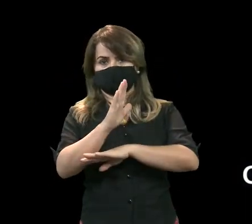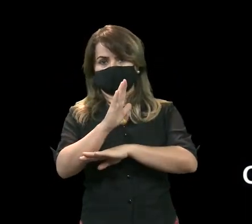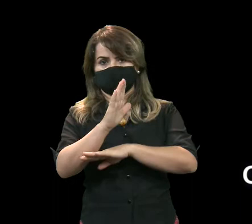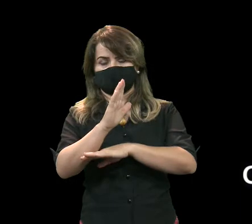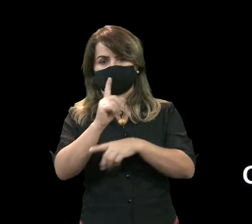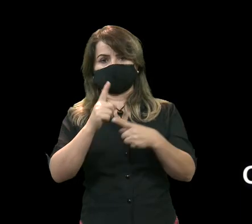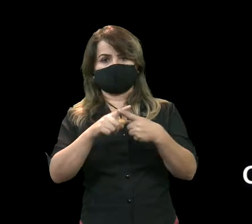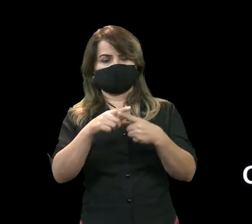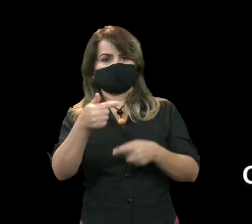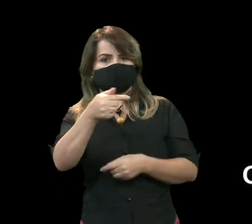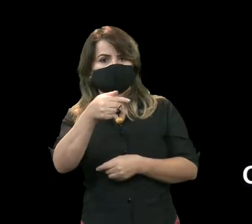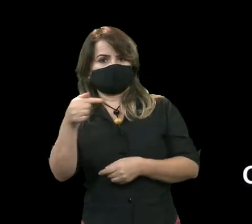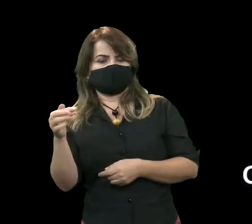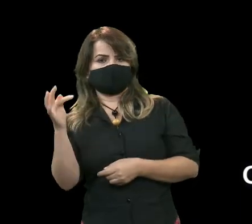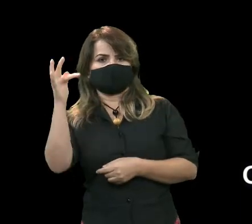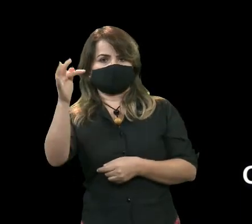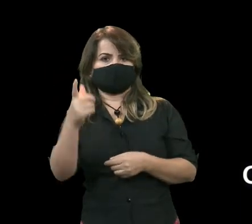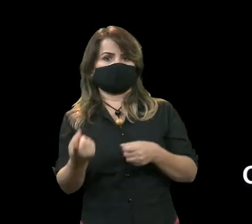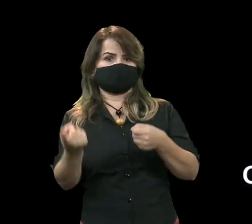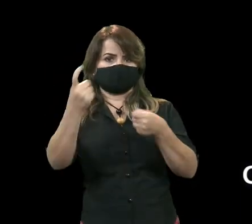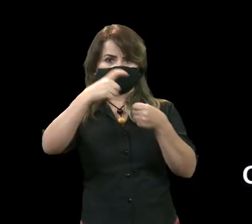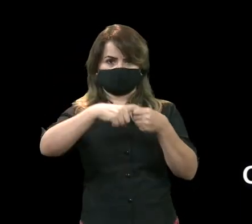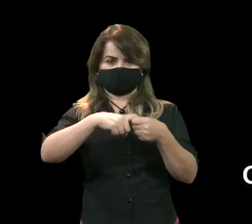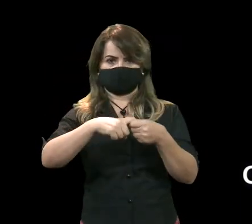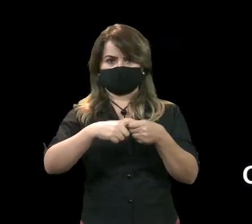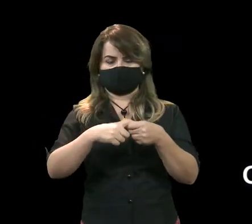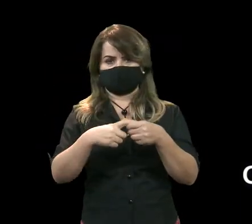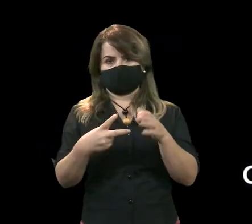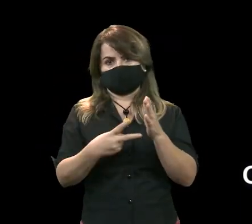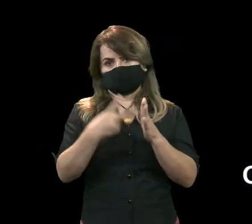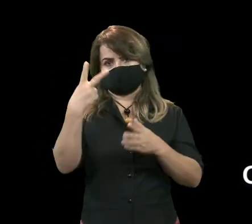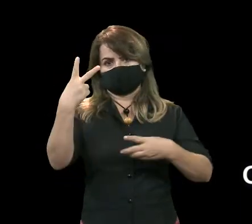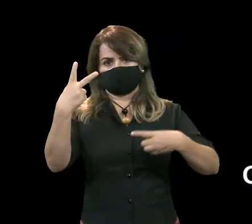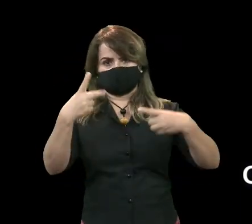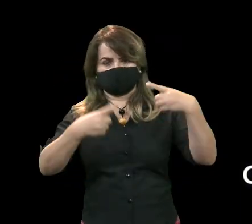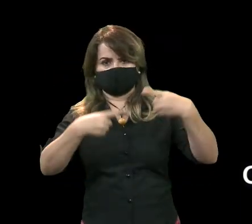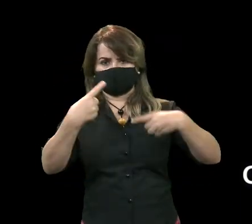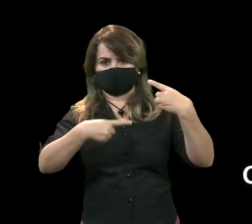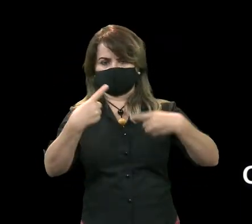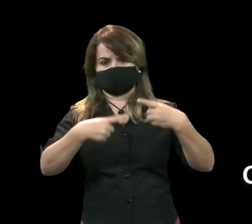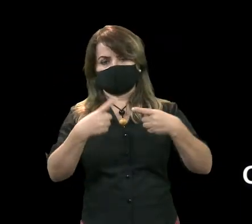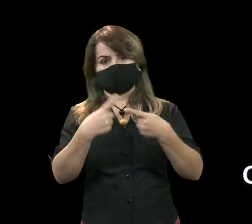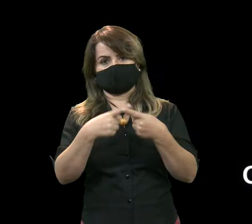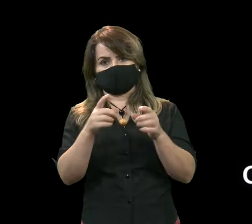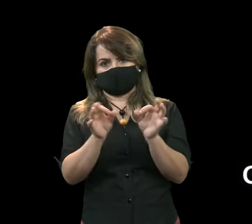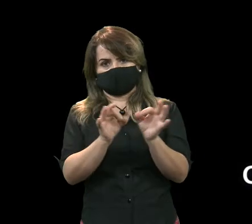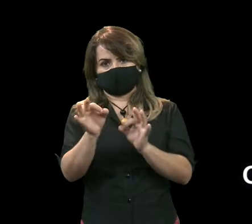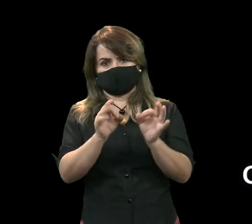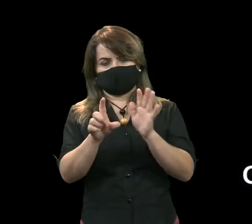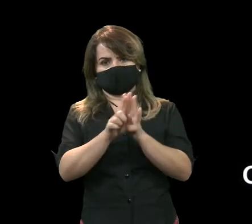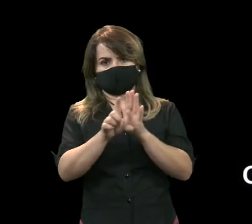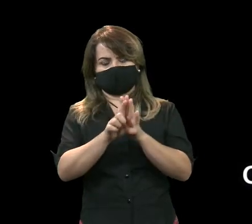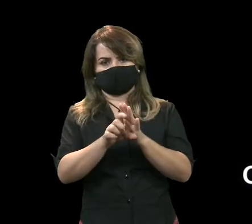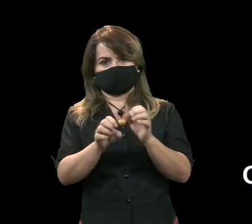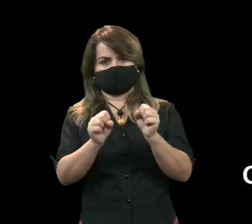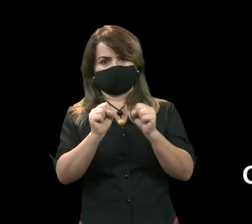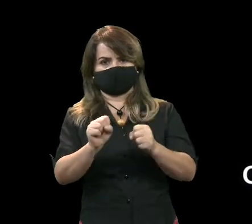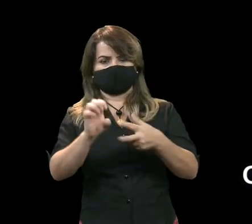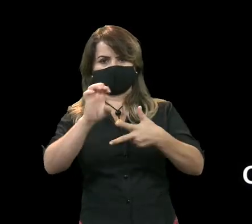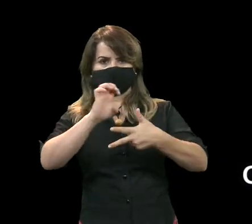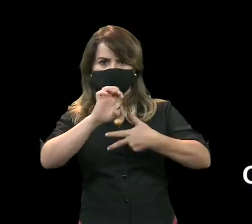em segunda discussão, porque acho que o projeto é do Poder Executivo, ele, conhecedor da sua dinâmica